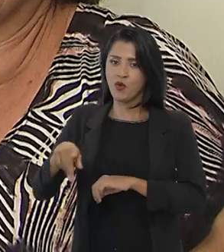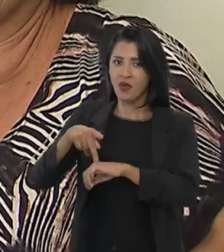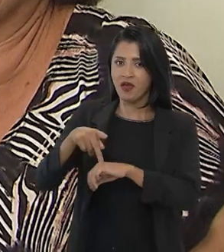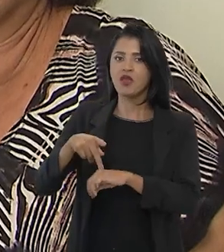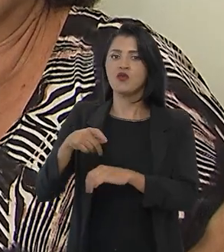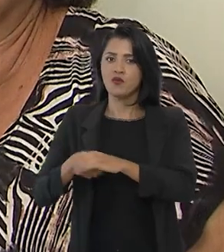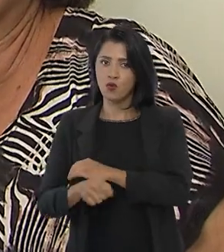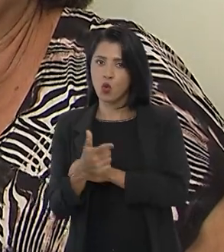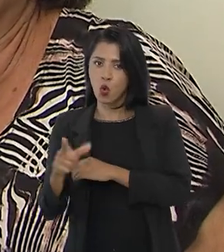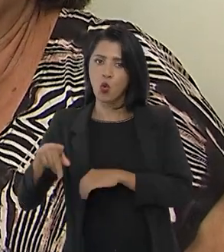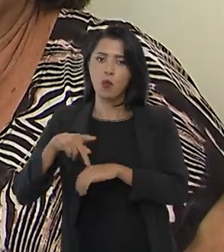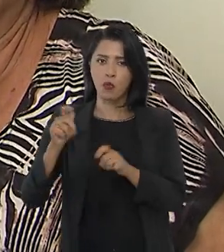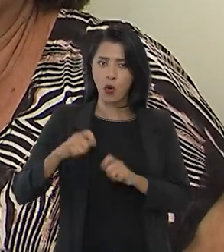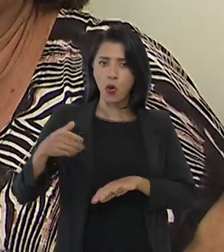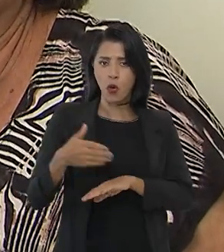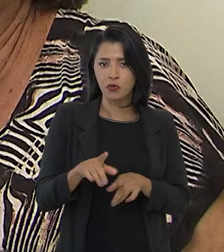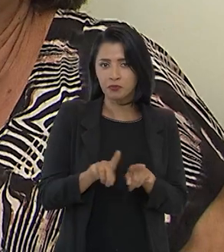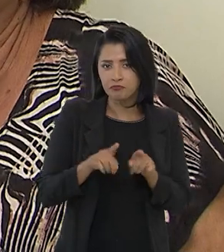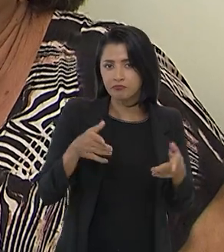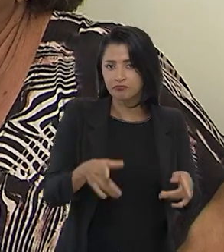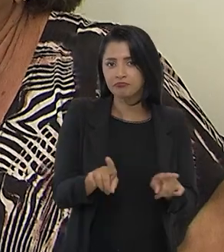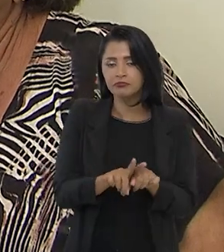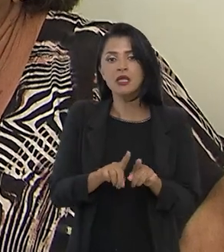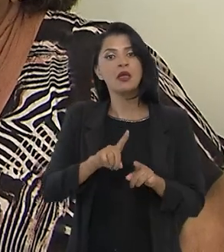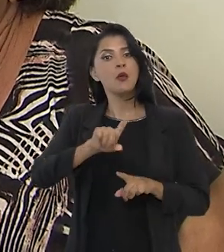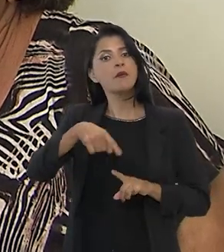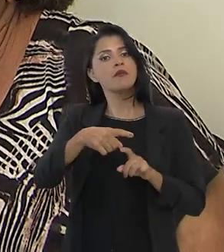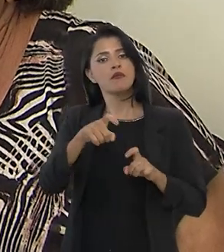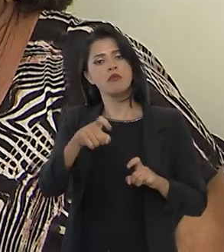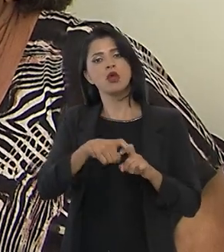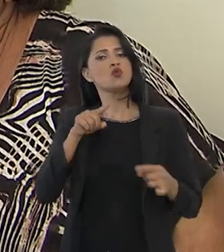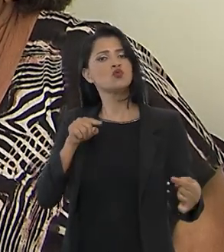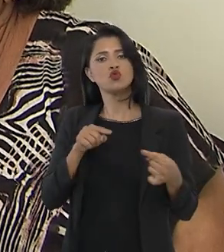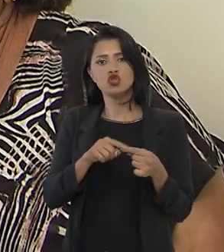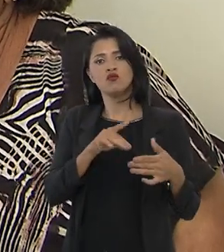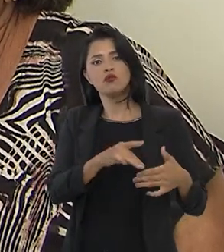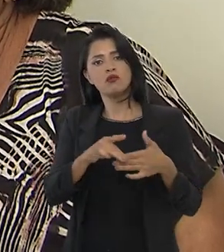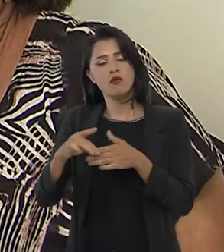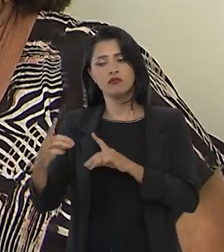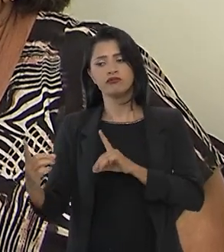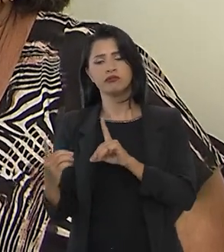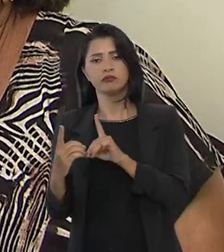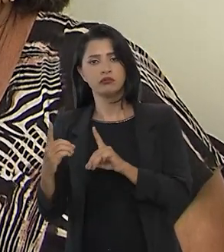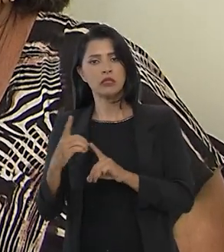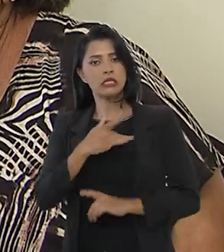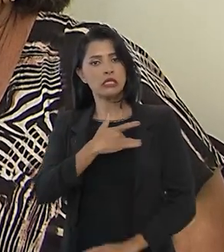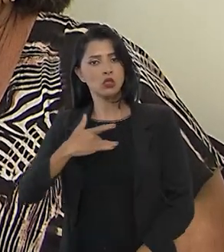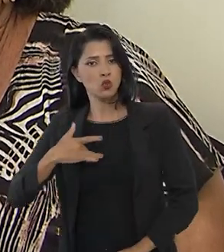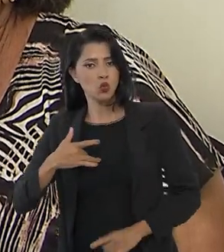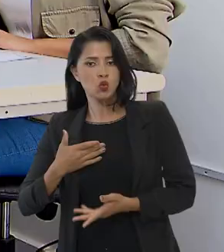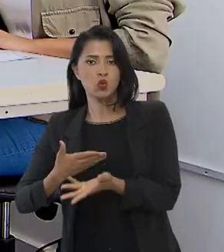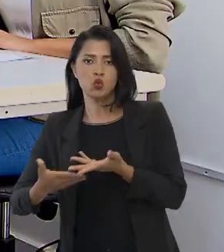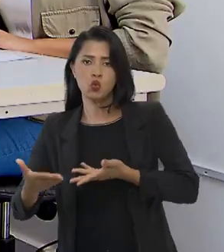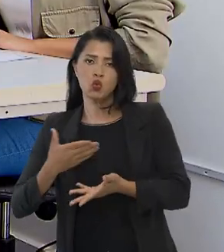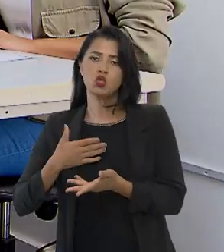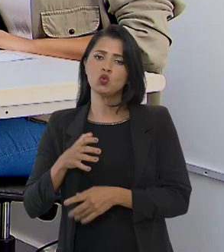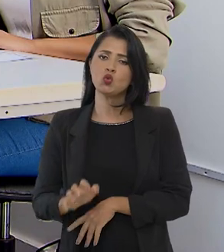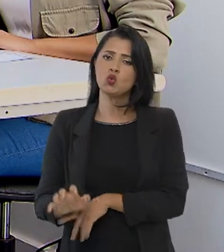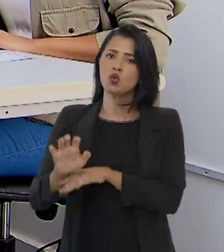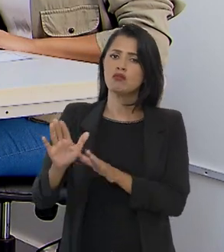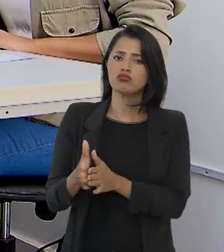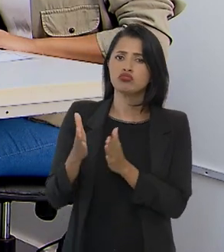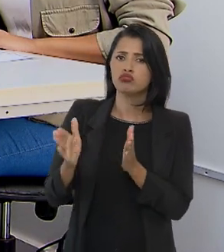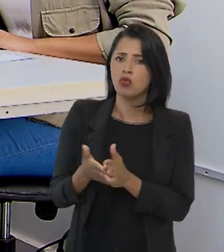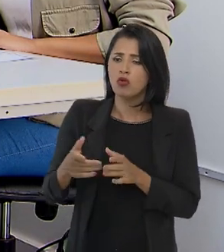formados no exterior e estrangeiros também podem participar. O Mais Médicos tem o objetivo de levar assistência em saúde